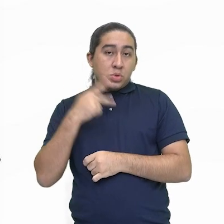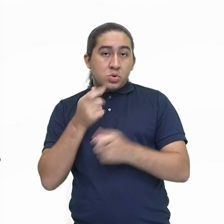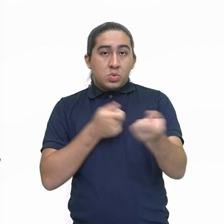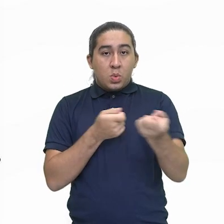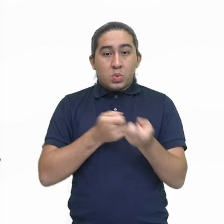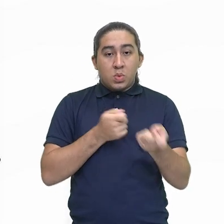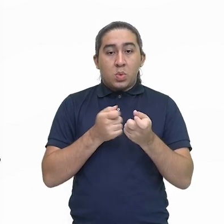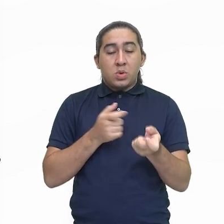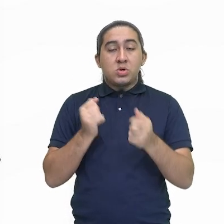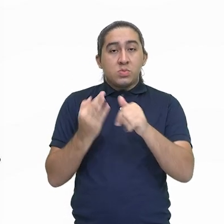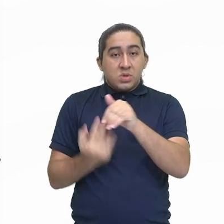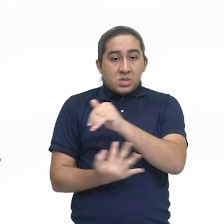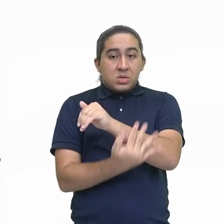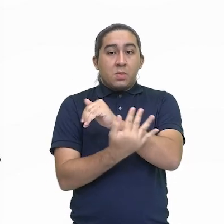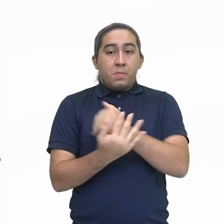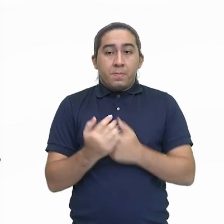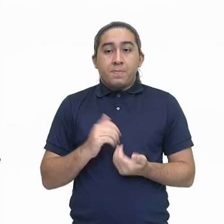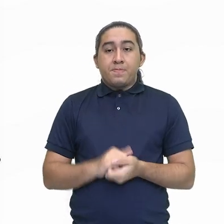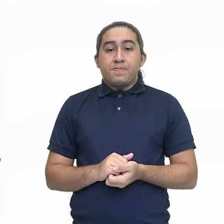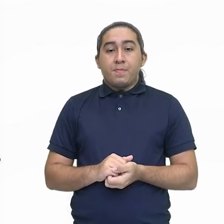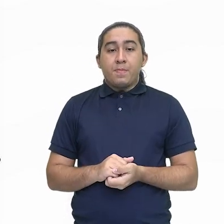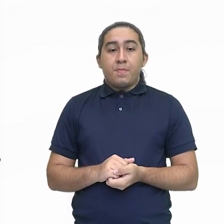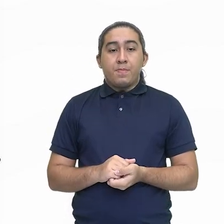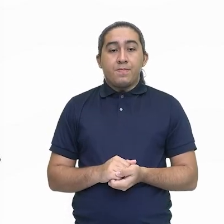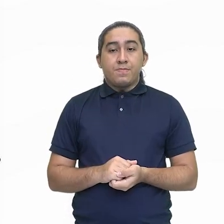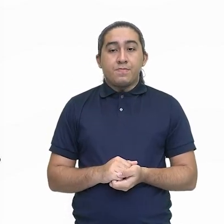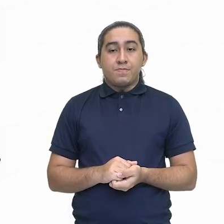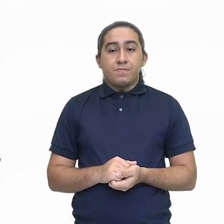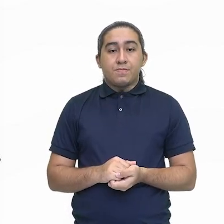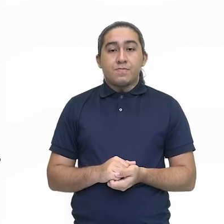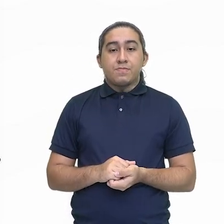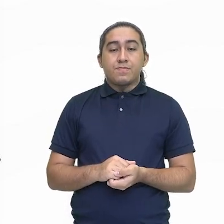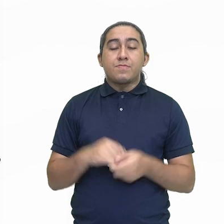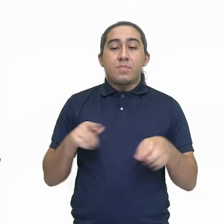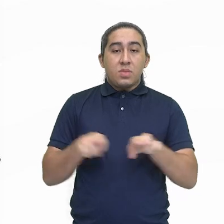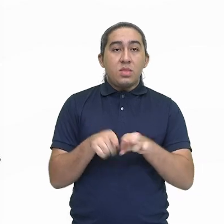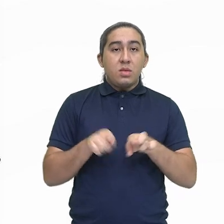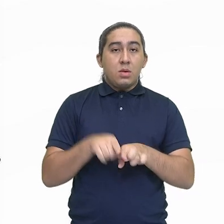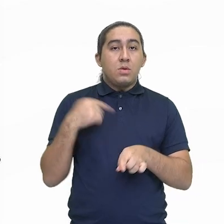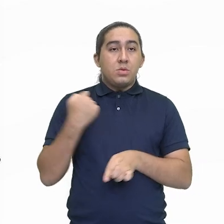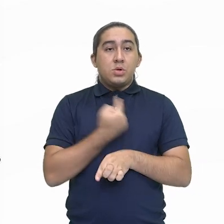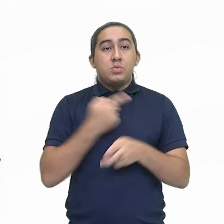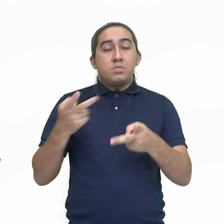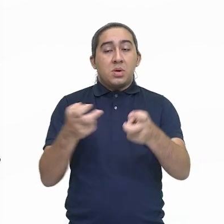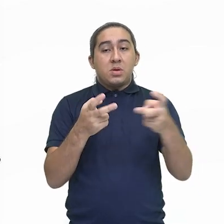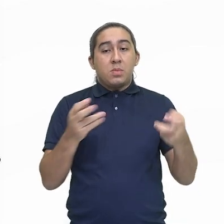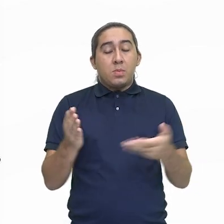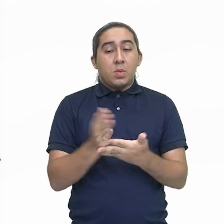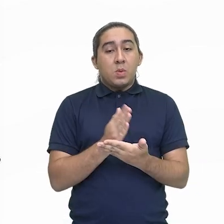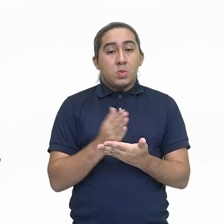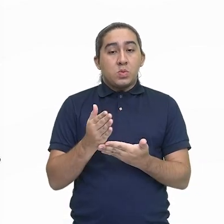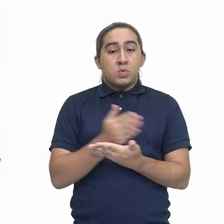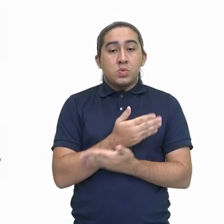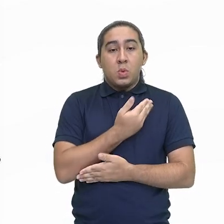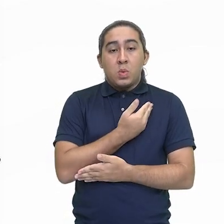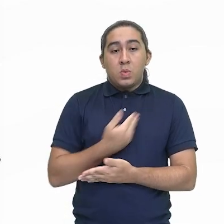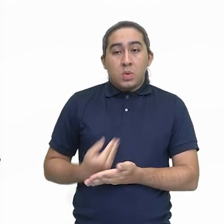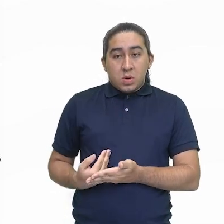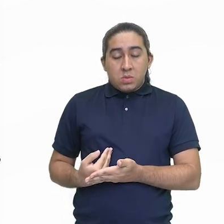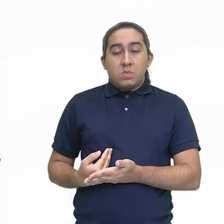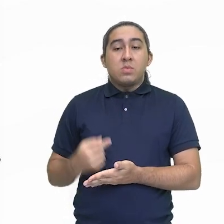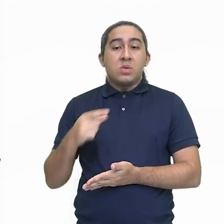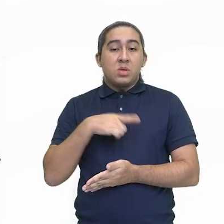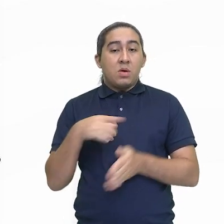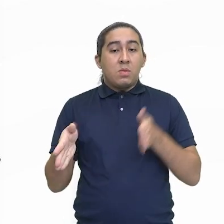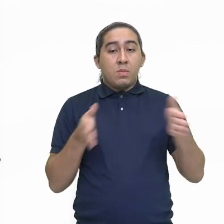controle de migração. E aí nós vimos que alguns governos, eles, por um período,